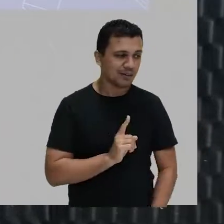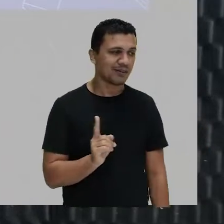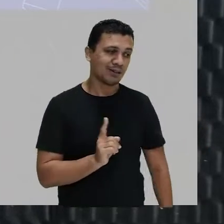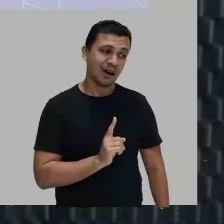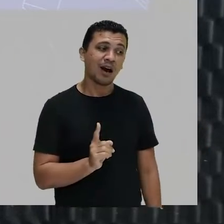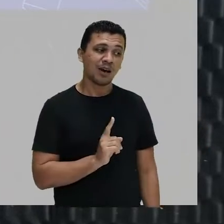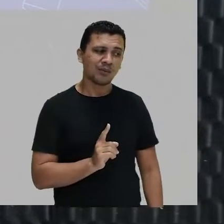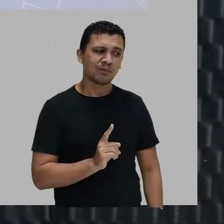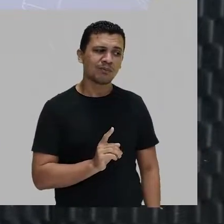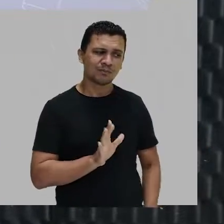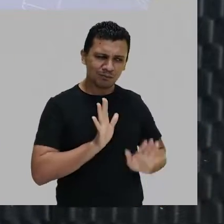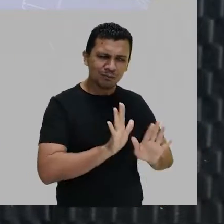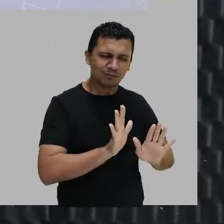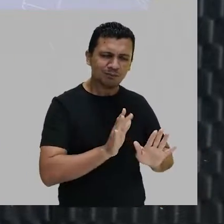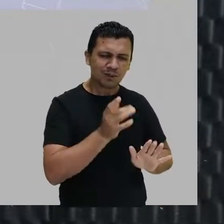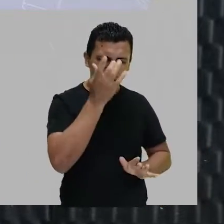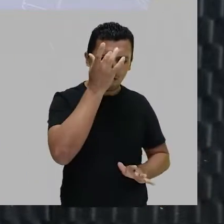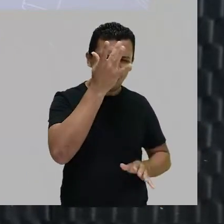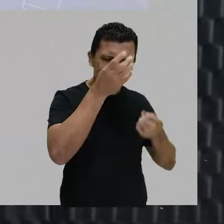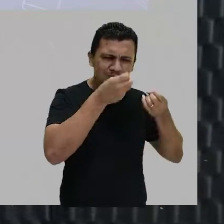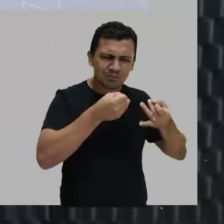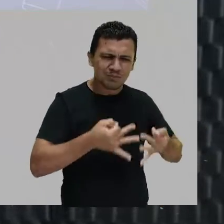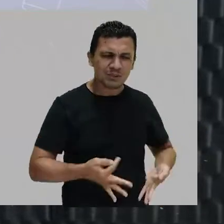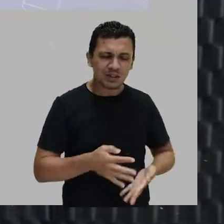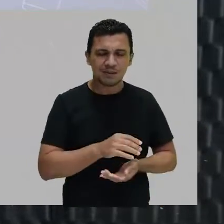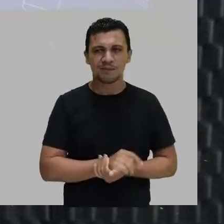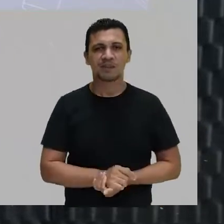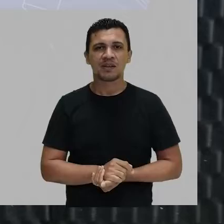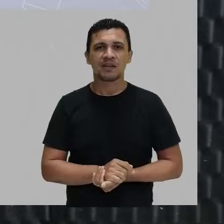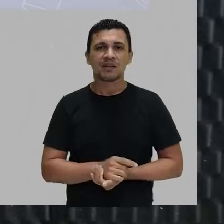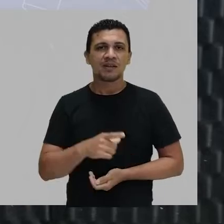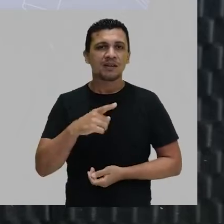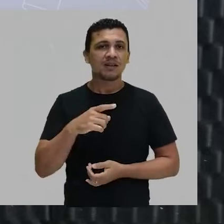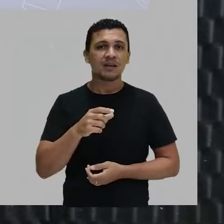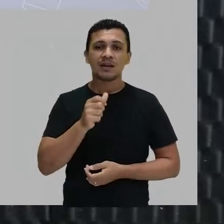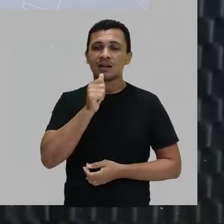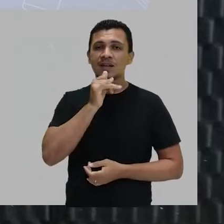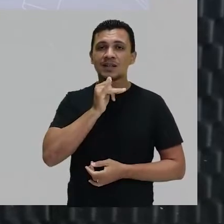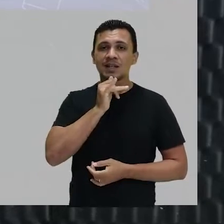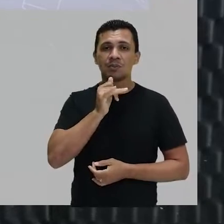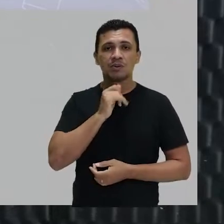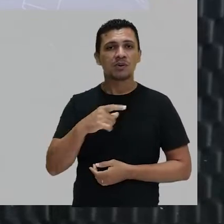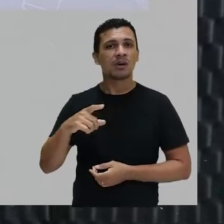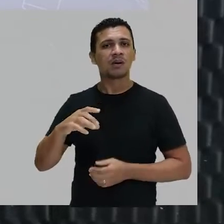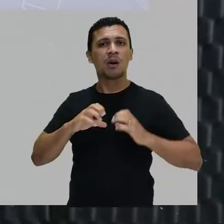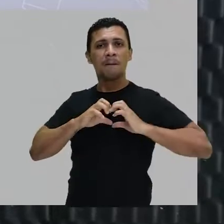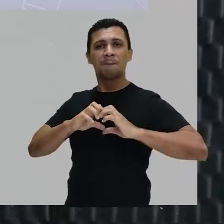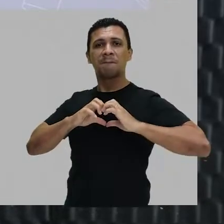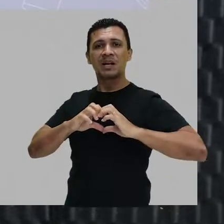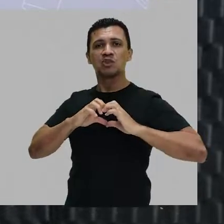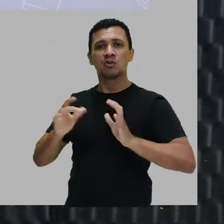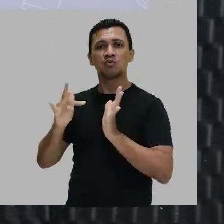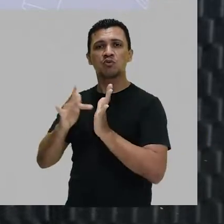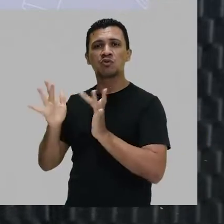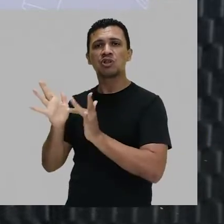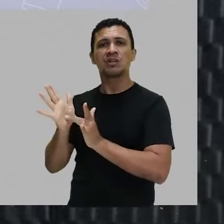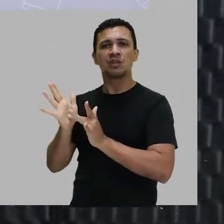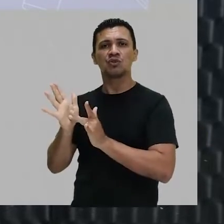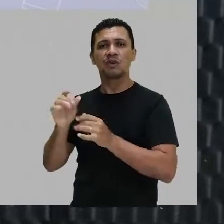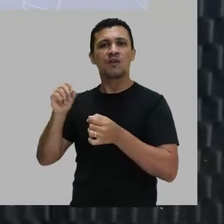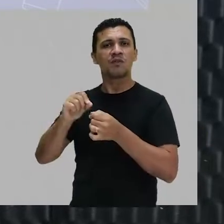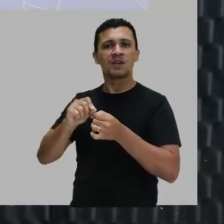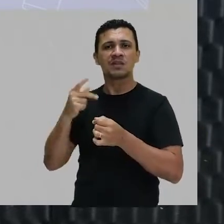Vamos facilitar a vida de vocês. Você tem uma via sacra, uma paixão de Cristo para fazer no seu bairro, certo? Ou então você